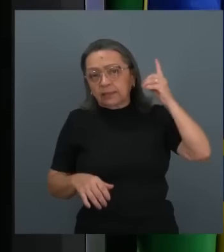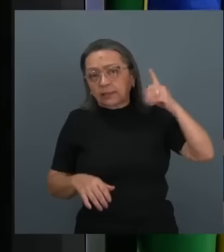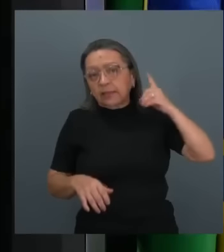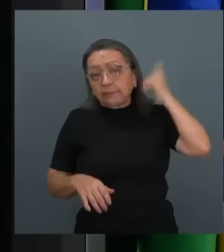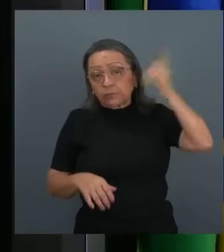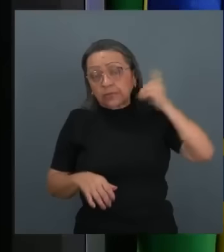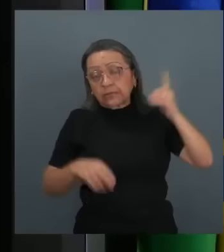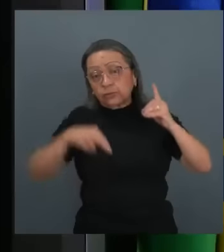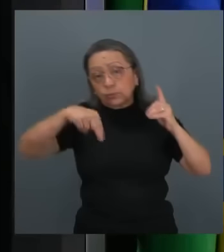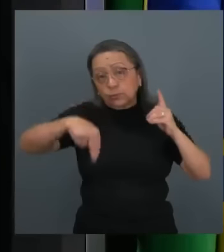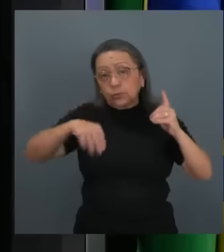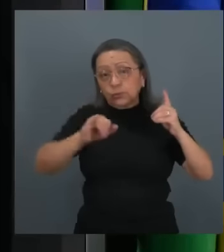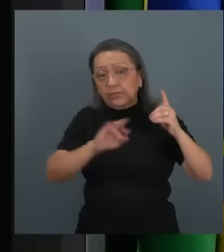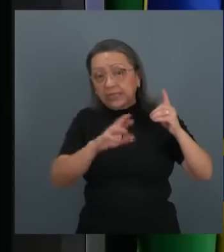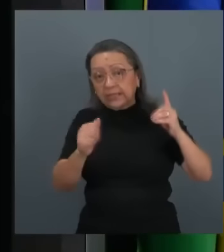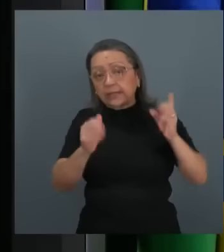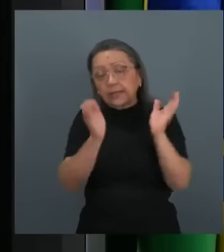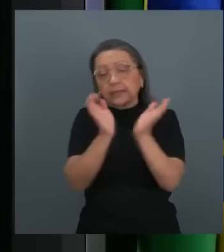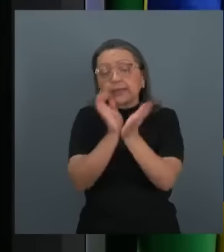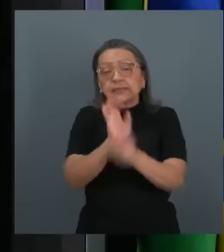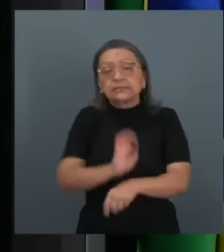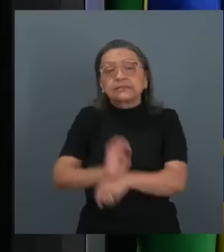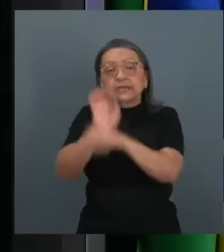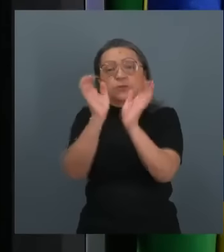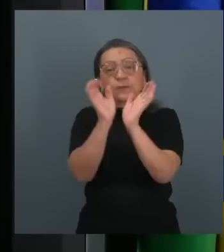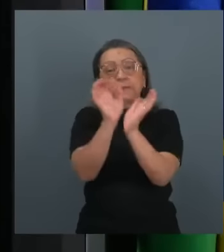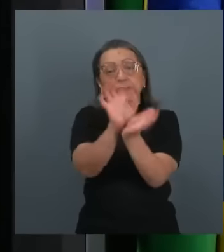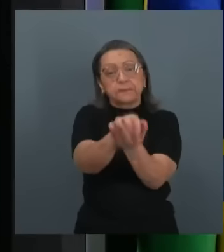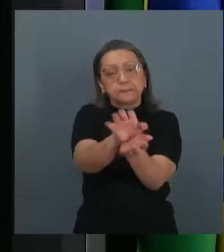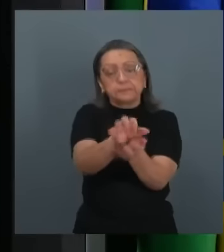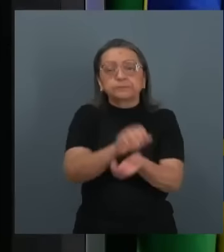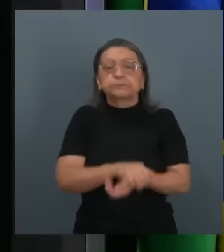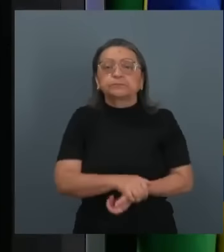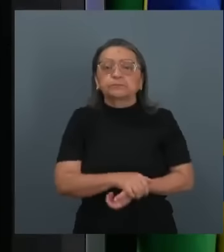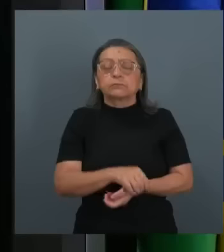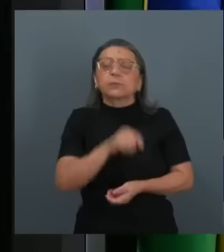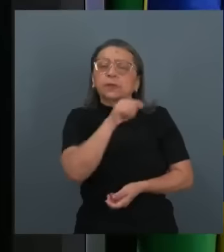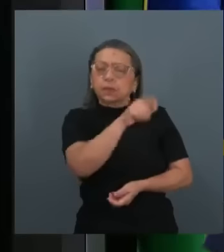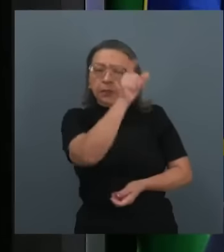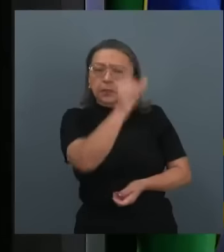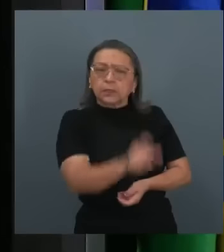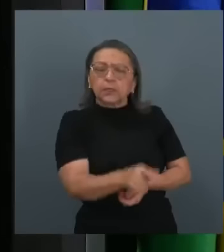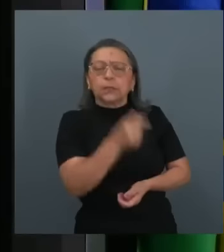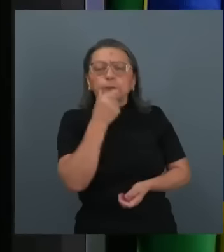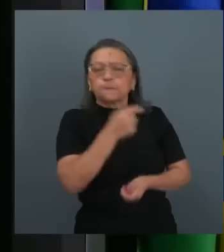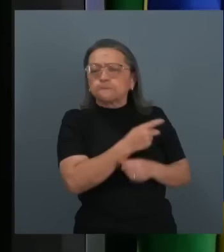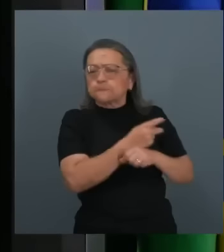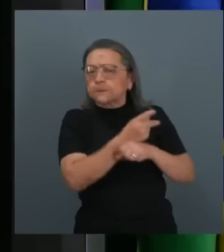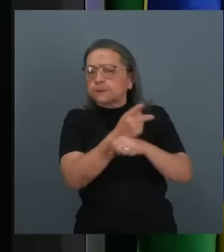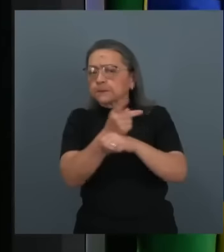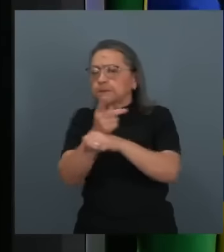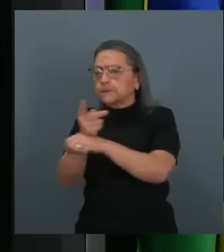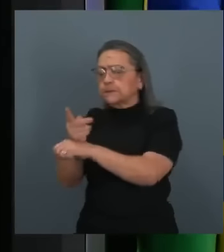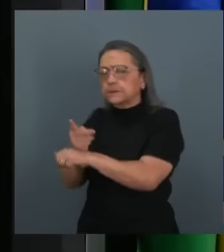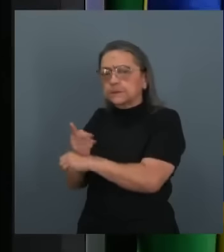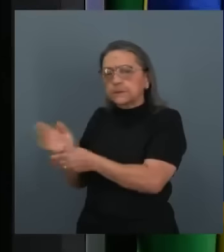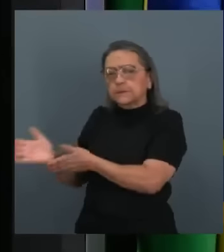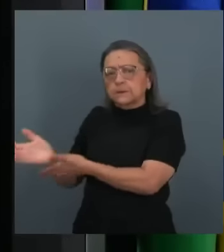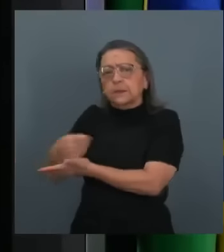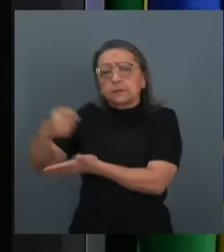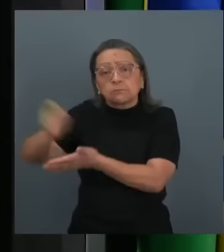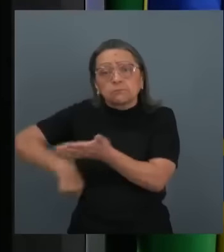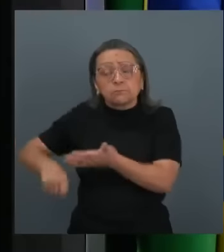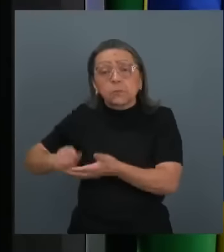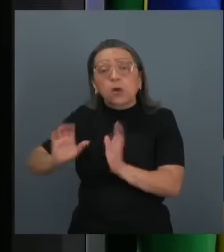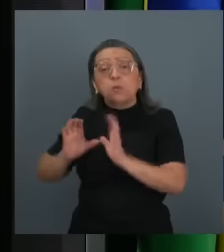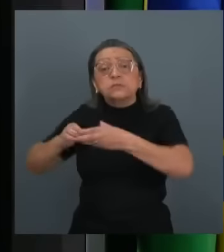de Pernambuco, da sua terra, seu nascimento, e ele foi atrás das assinaturas lá para uma mista, já que aqui no Senado